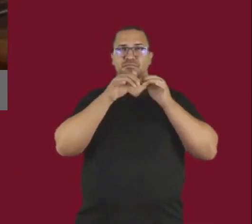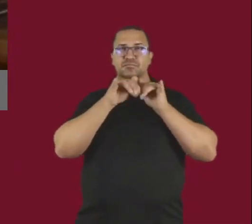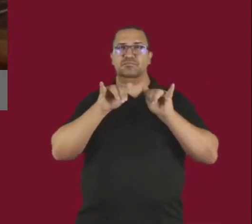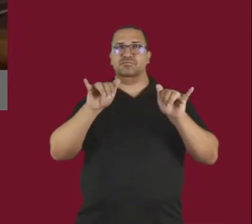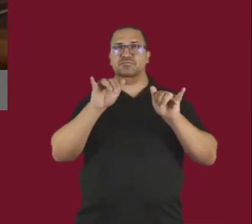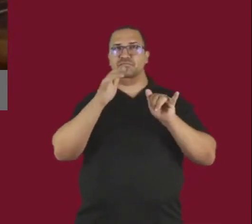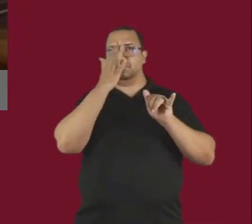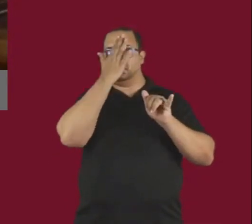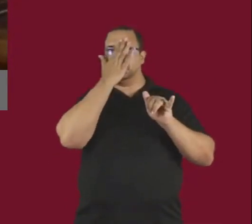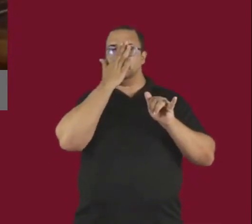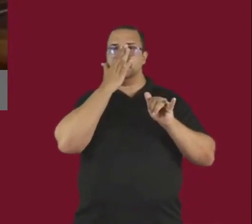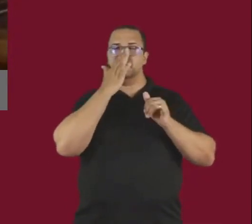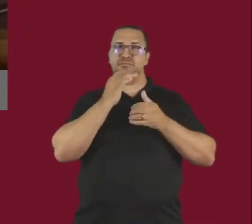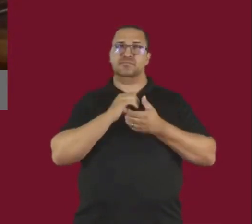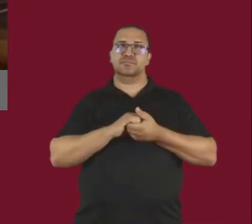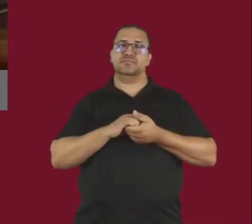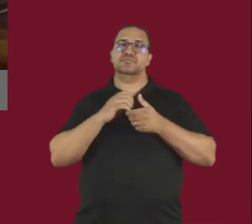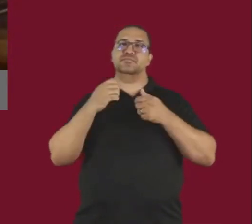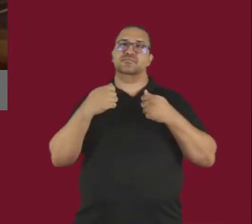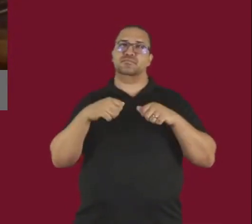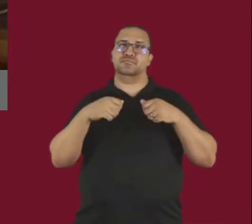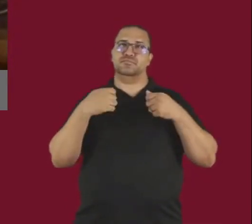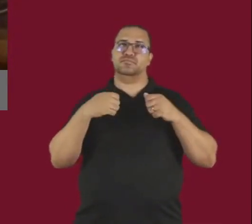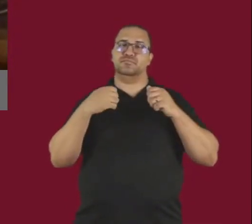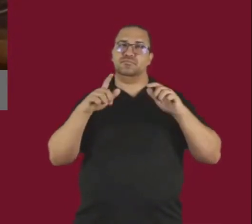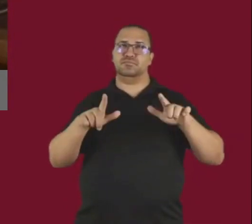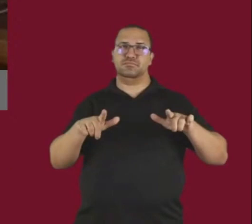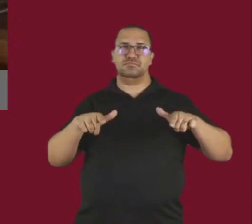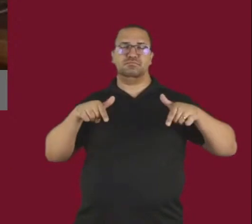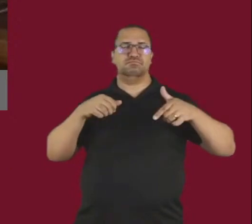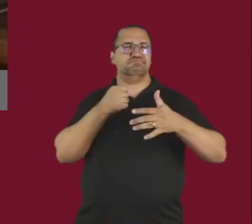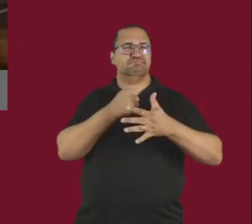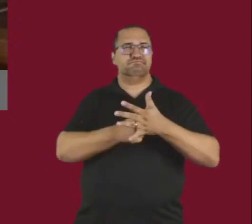assim, a gente precisa lutar